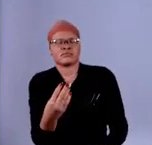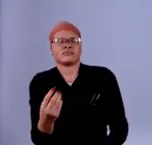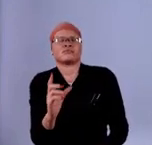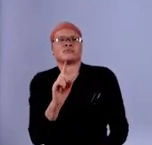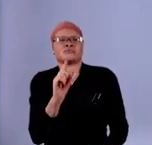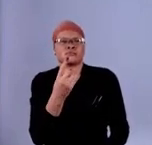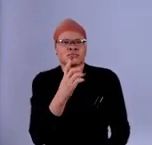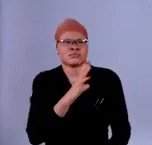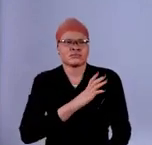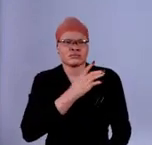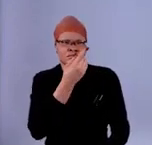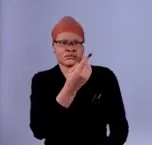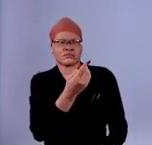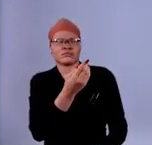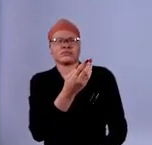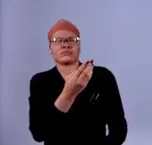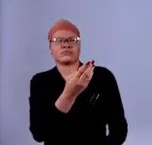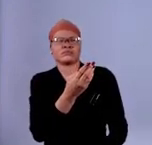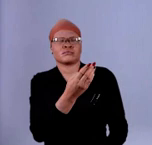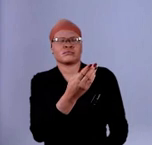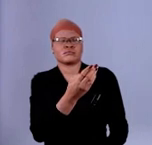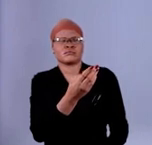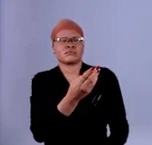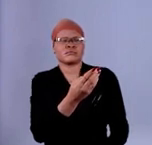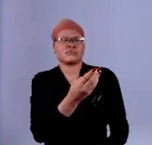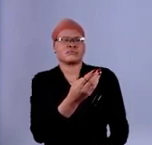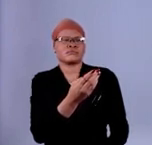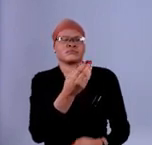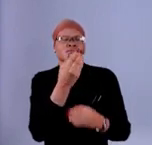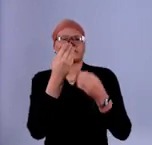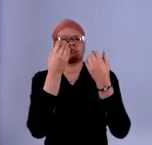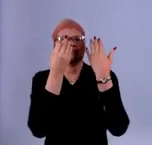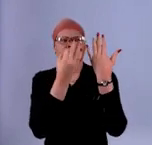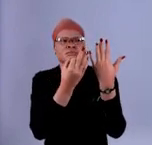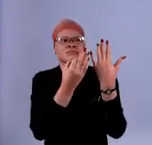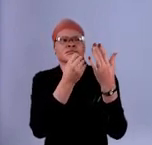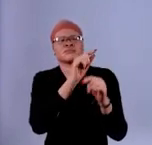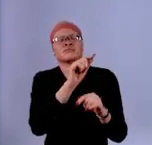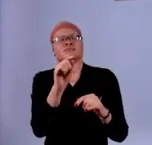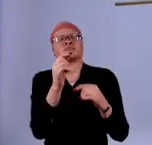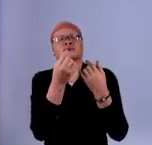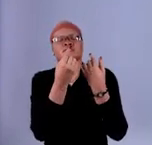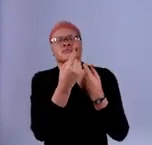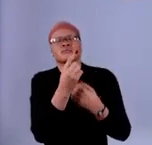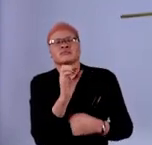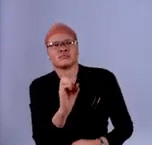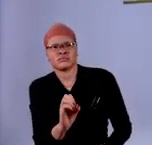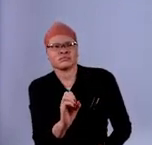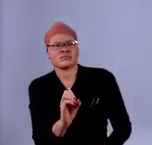primeiro Temos esta fração The Last 8 décimos